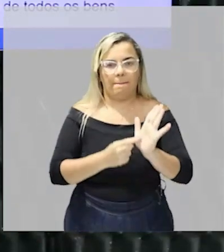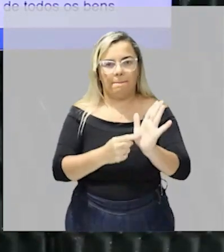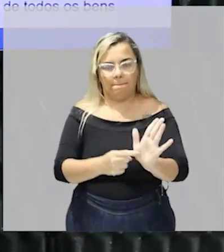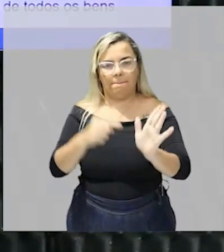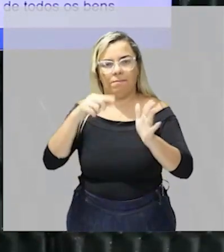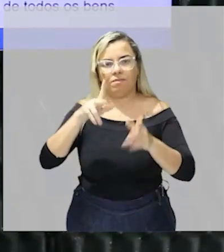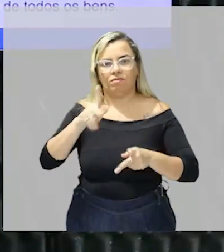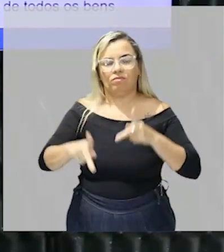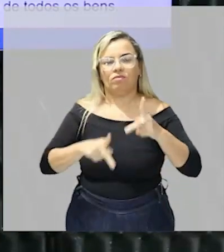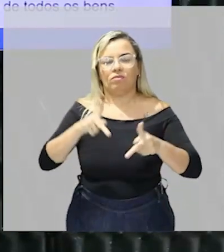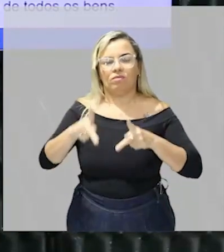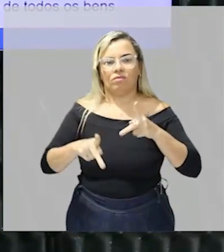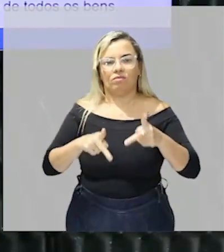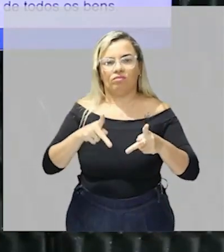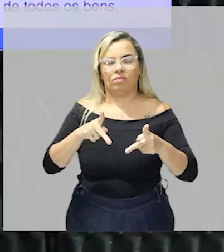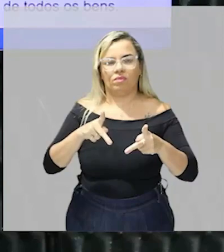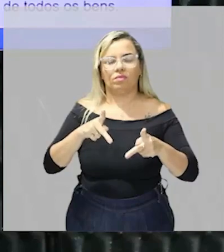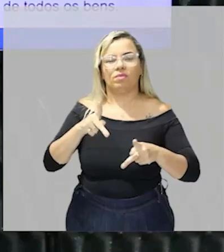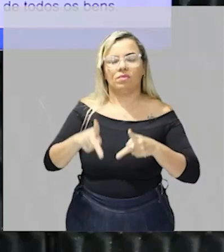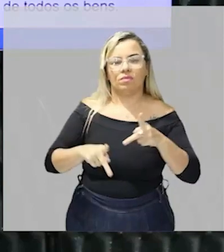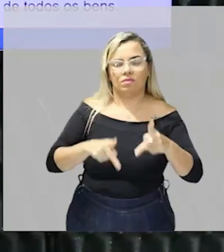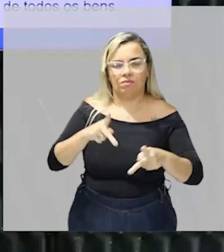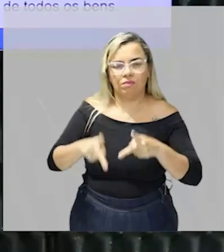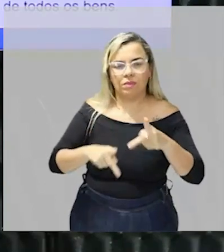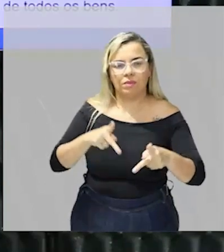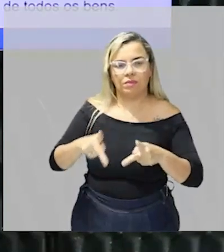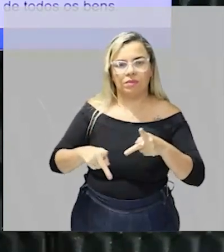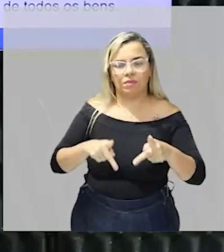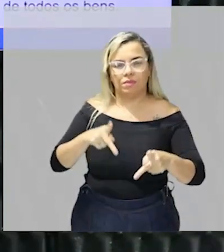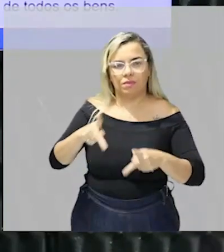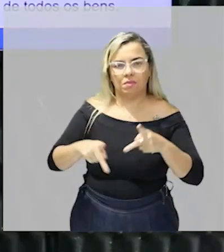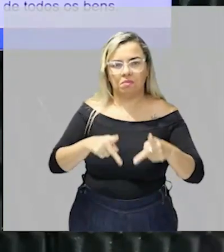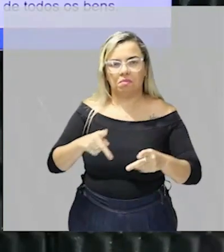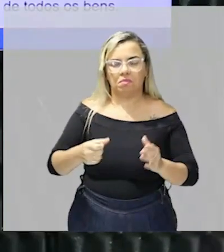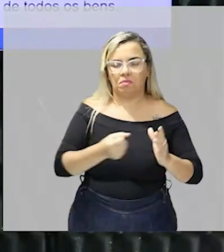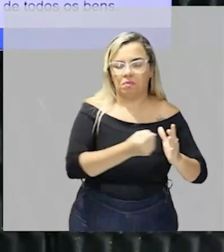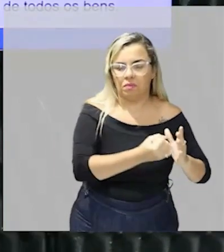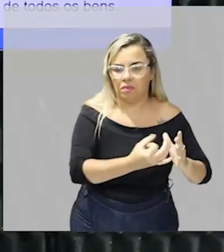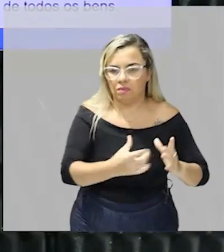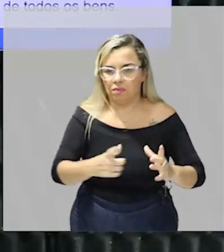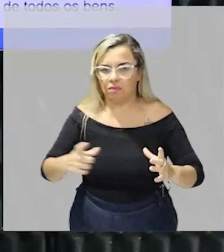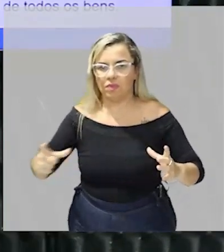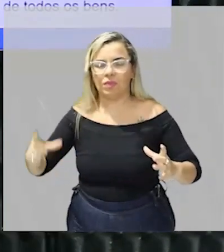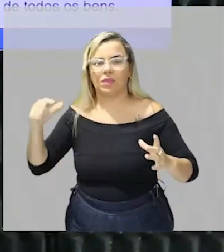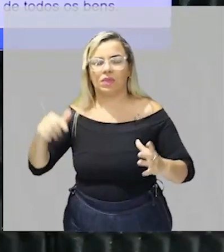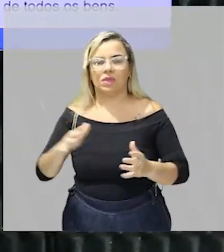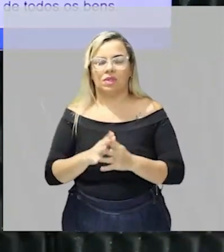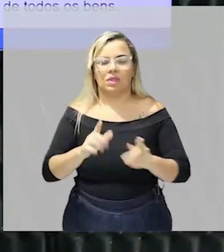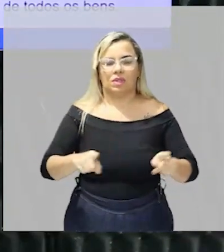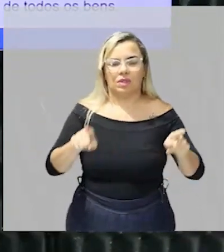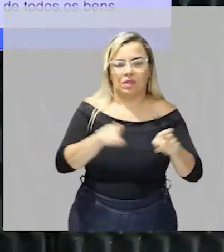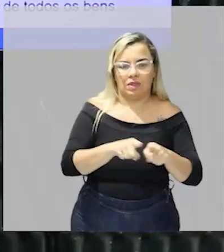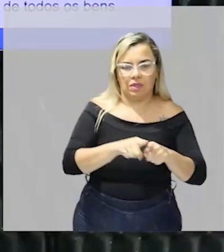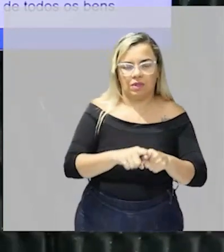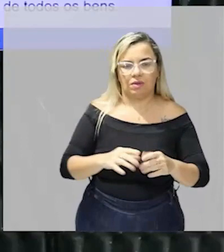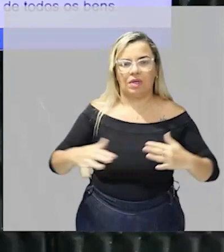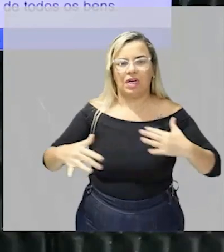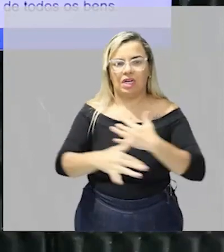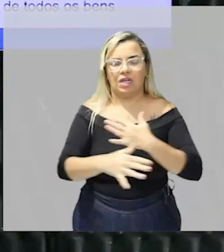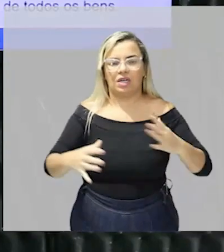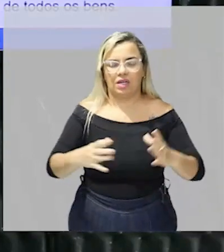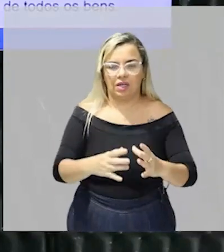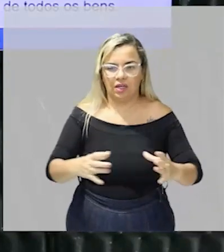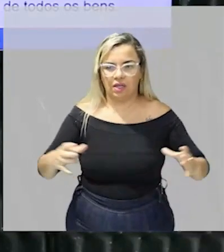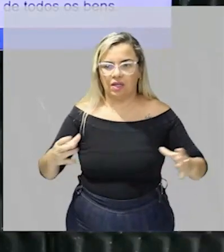eram povos, que foi uma civilização superpopulosa, mostra a presença de uma grande cidade,